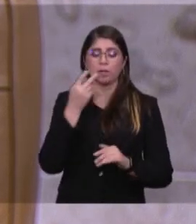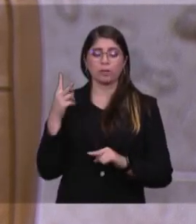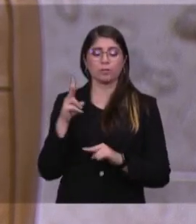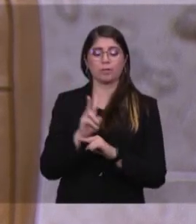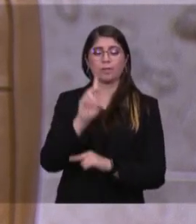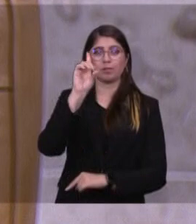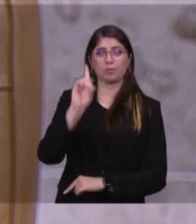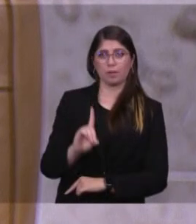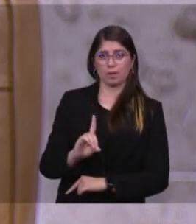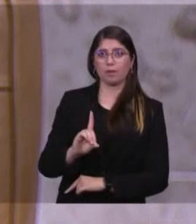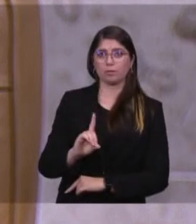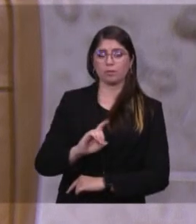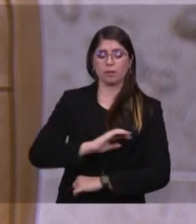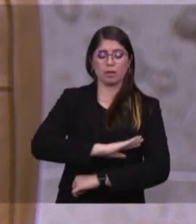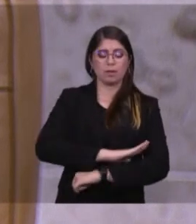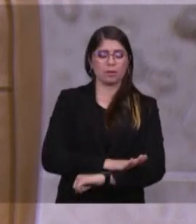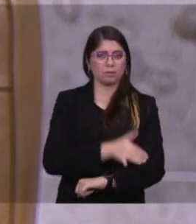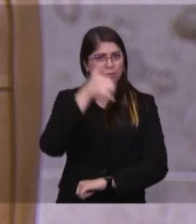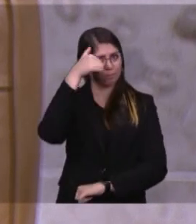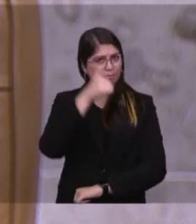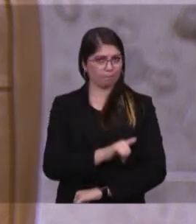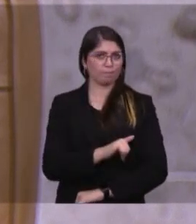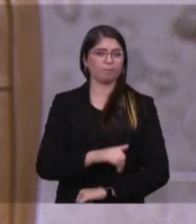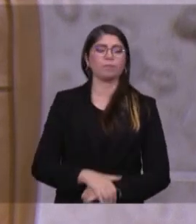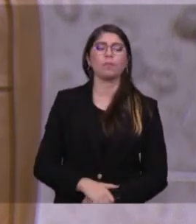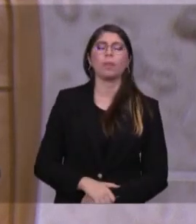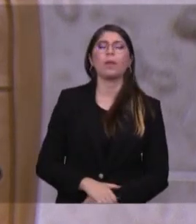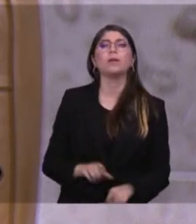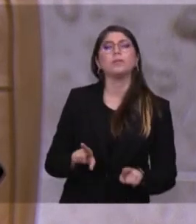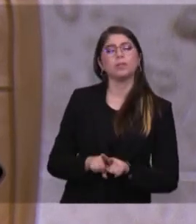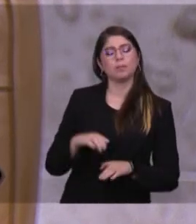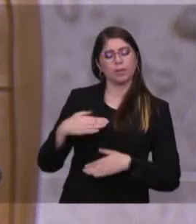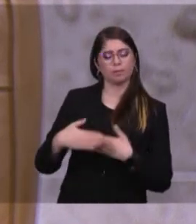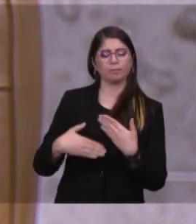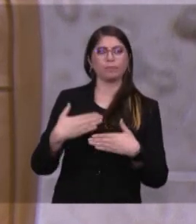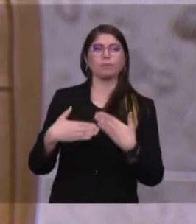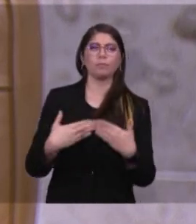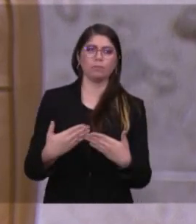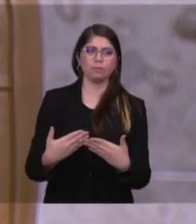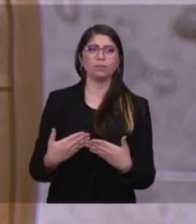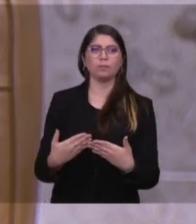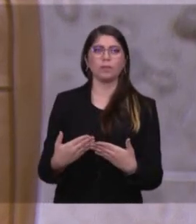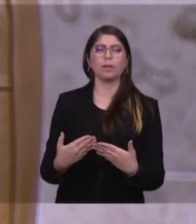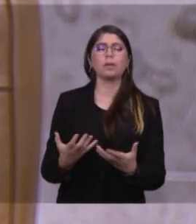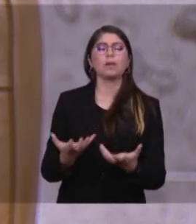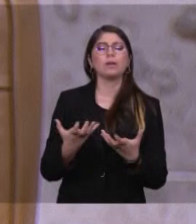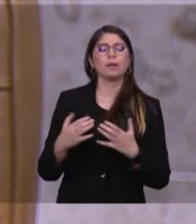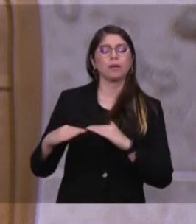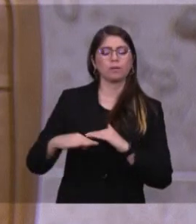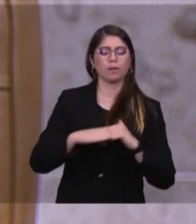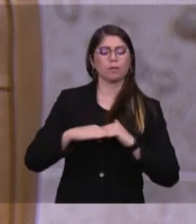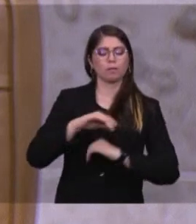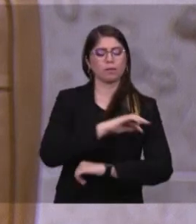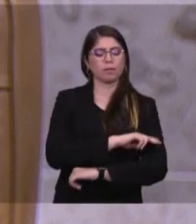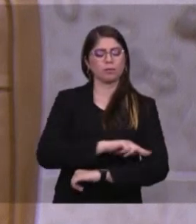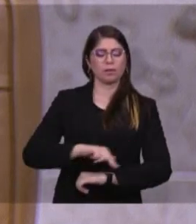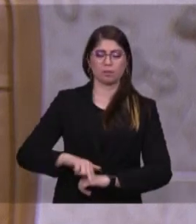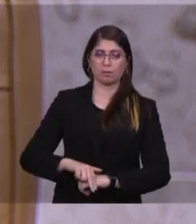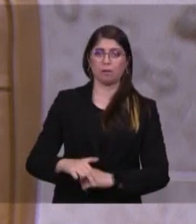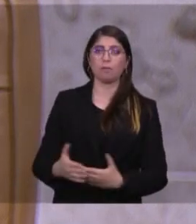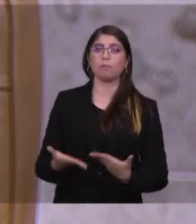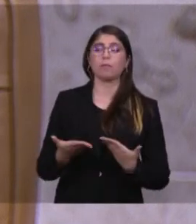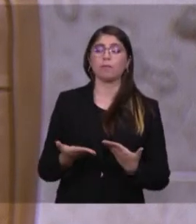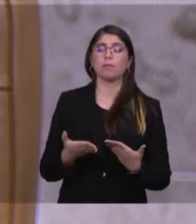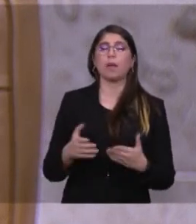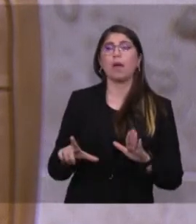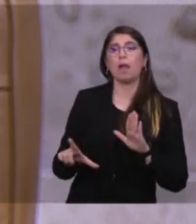combate à discriminação racial. Nesta mesma linha de avanços, concernentes à busca pela igualdade racial, convém